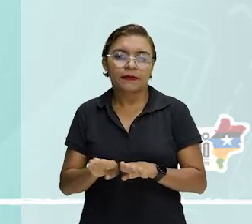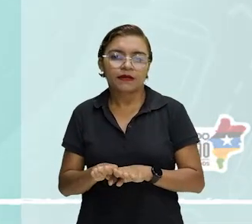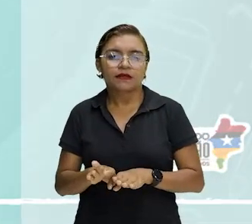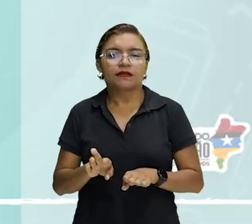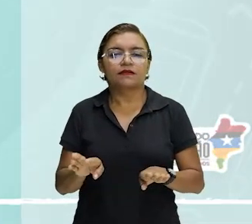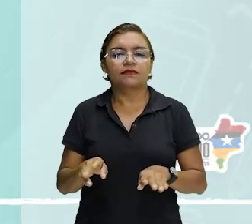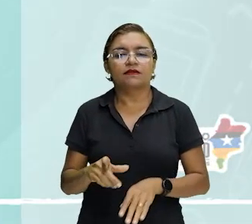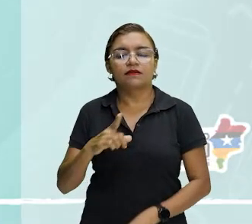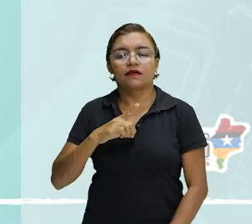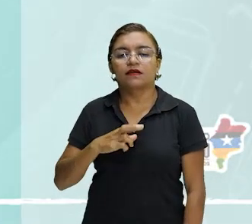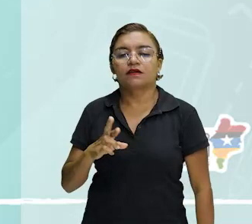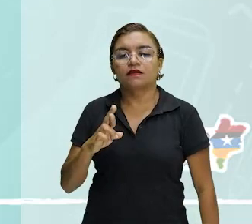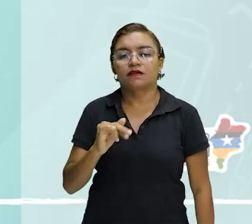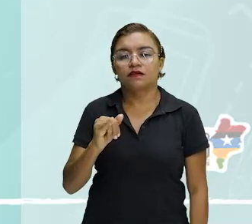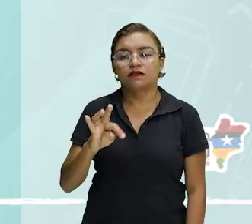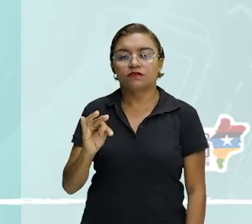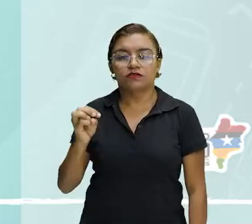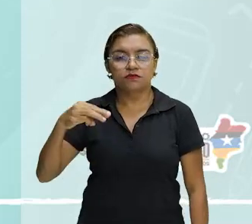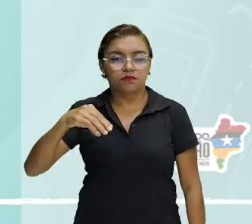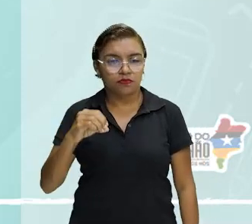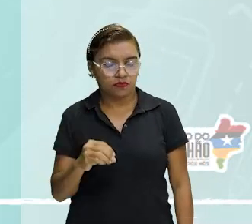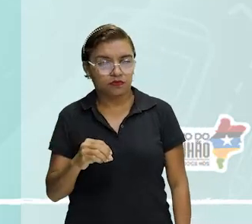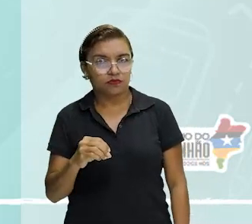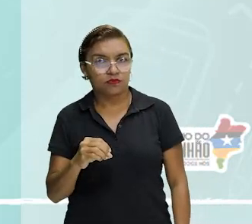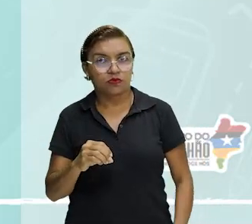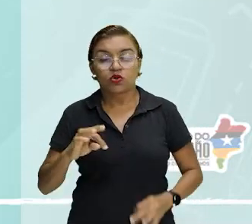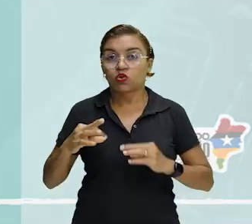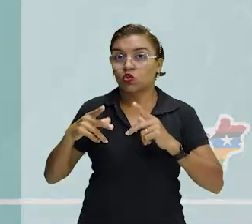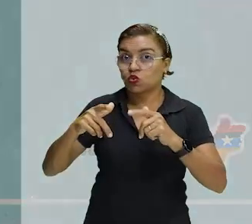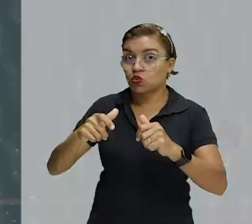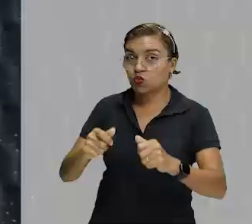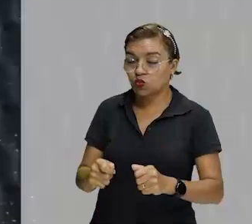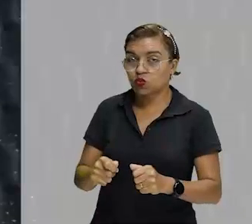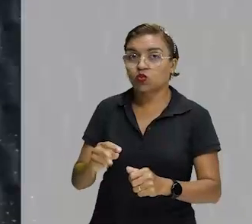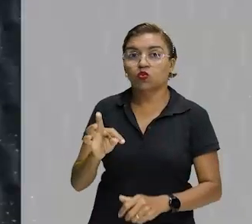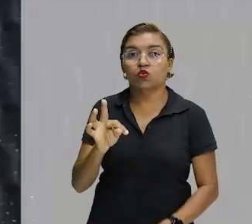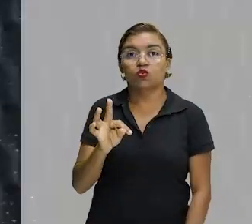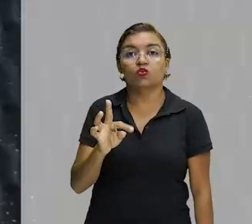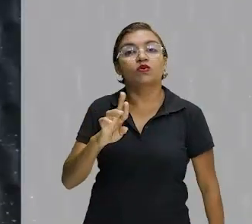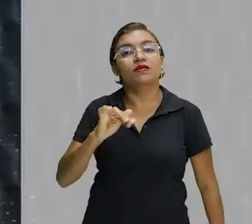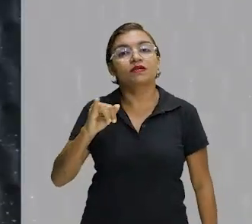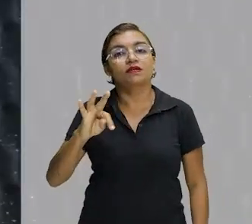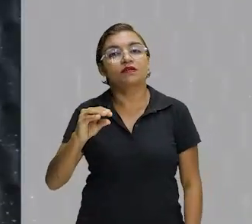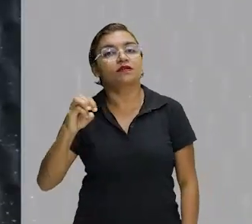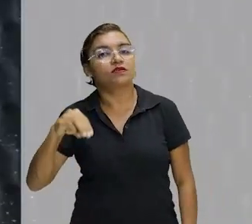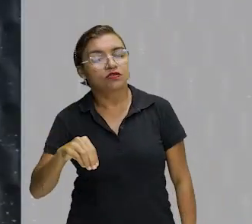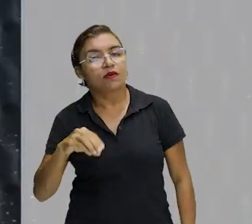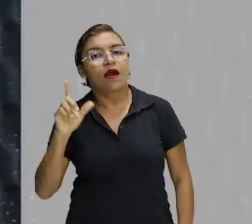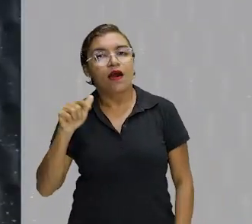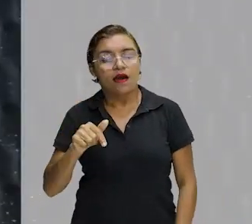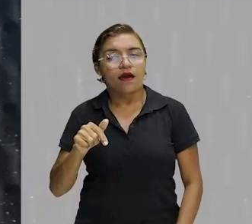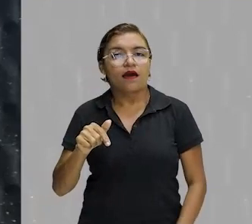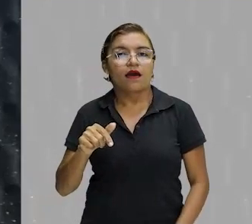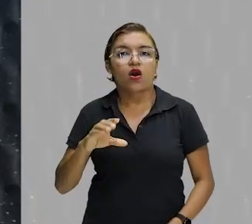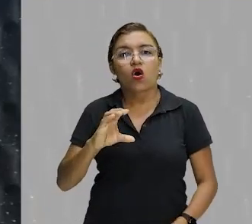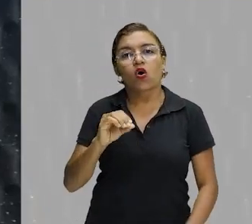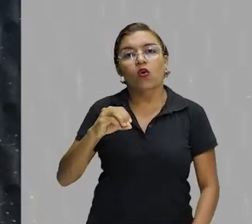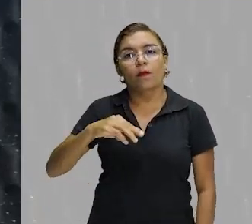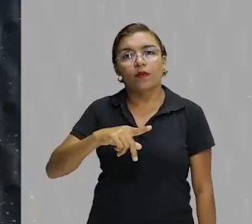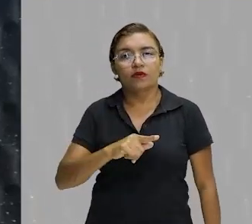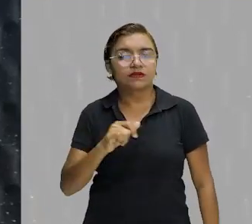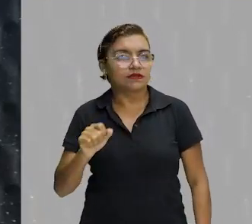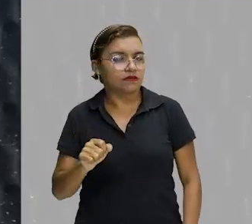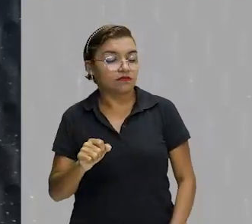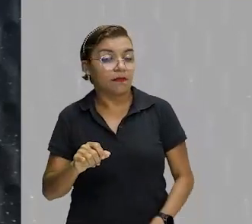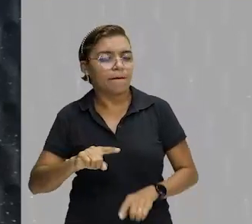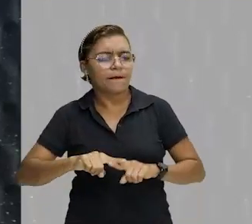último elemento, que é o ritmo. Todo ritmo é uma composição, mas nem toda composição é um ritmo. Professor, o que